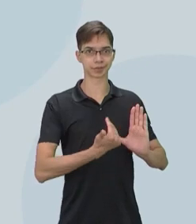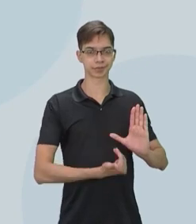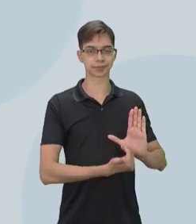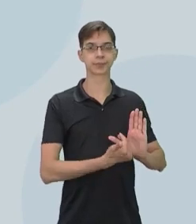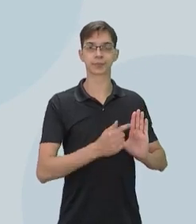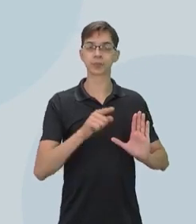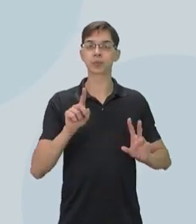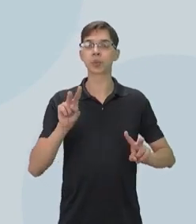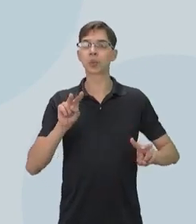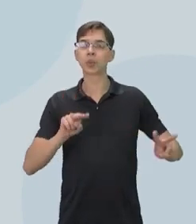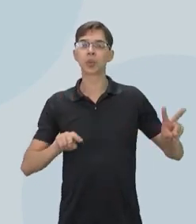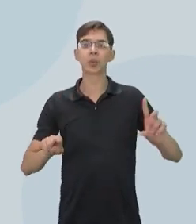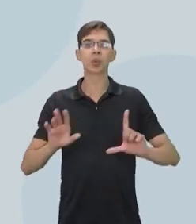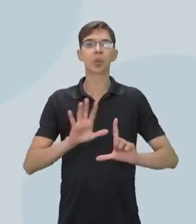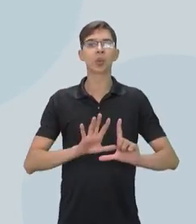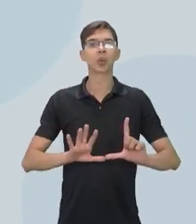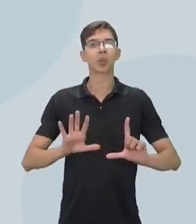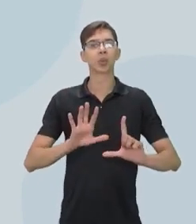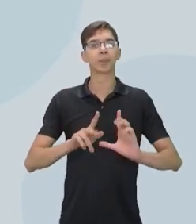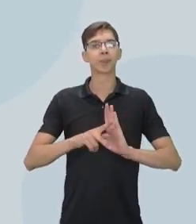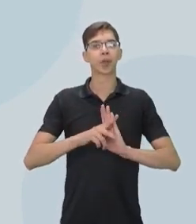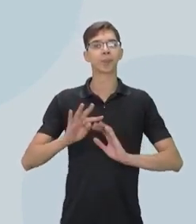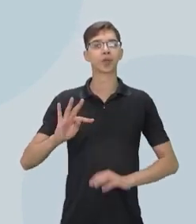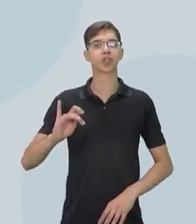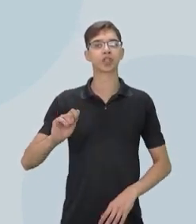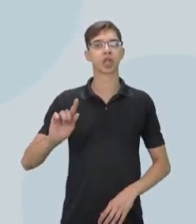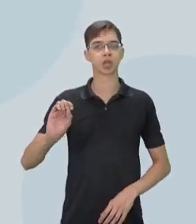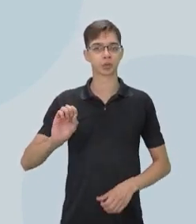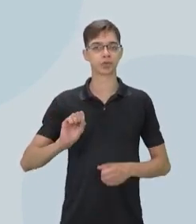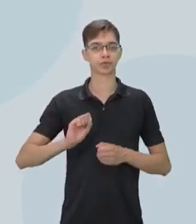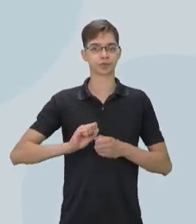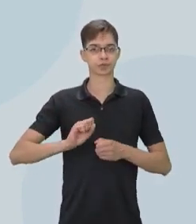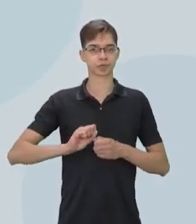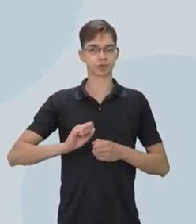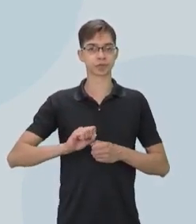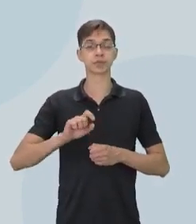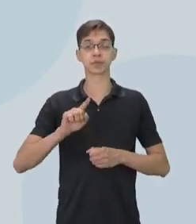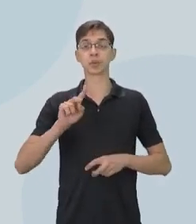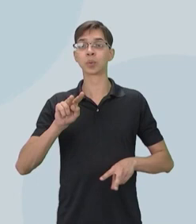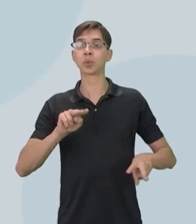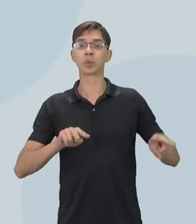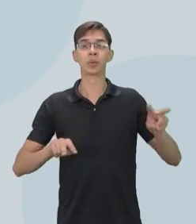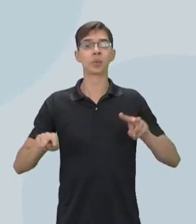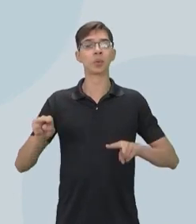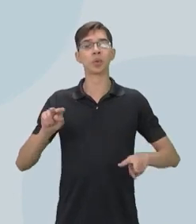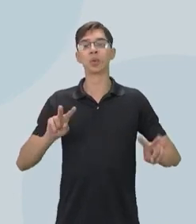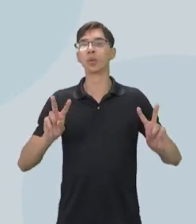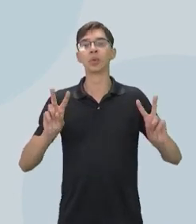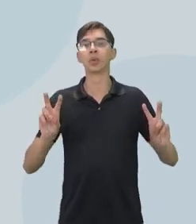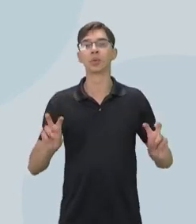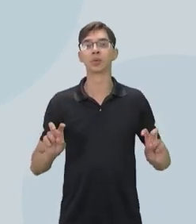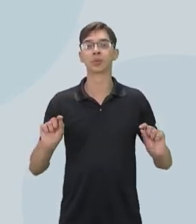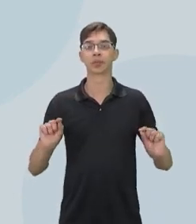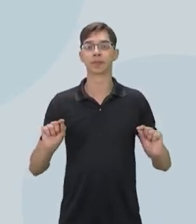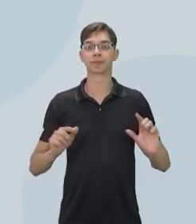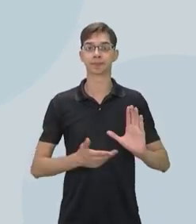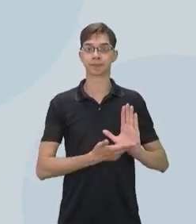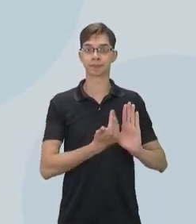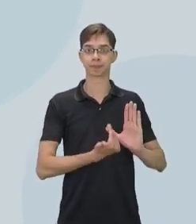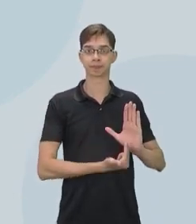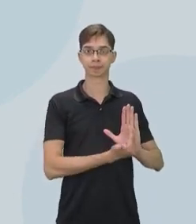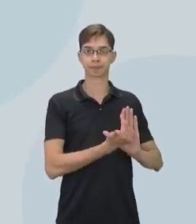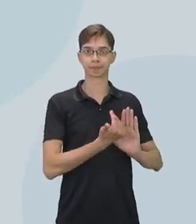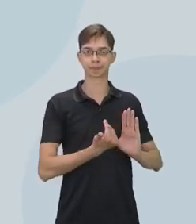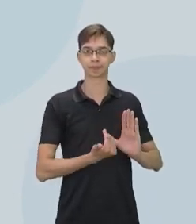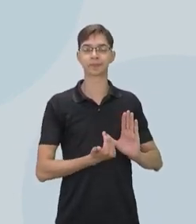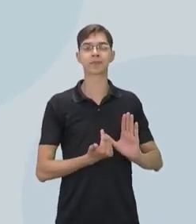Olhando essa figura aqui do circuito do Tiago e olhando essa do triângulo aí na ilustração, a